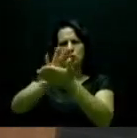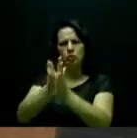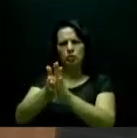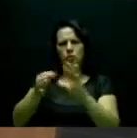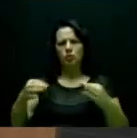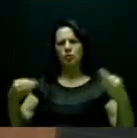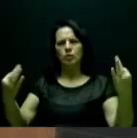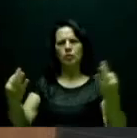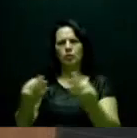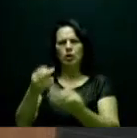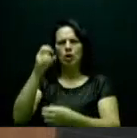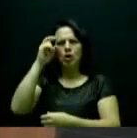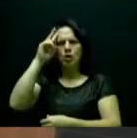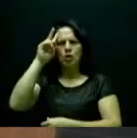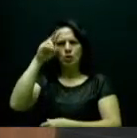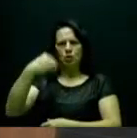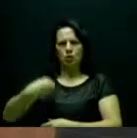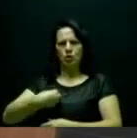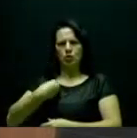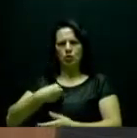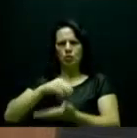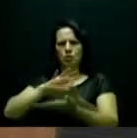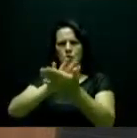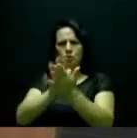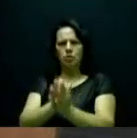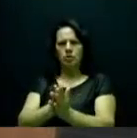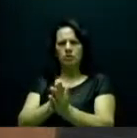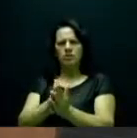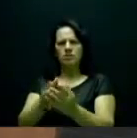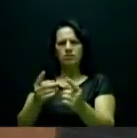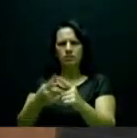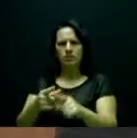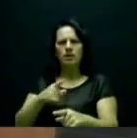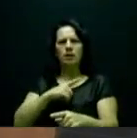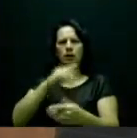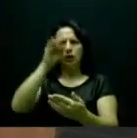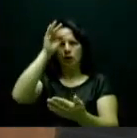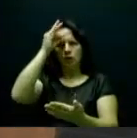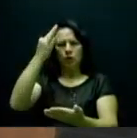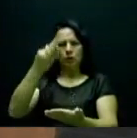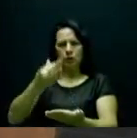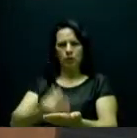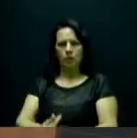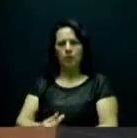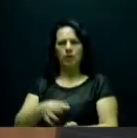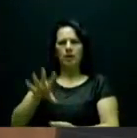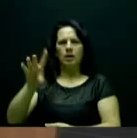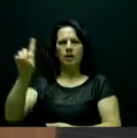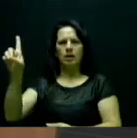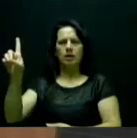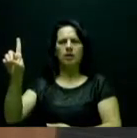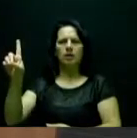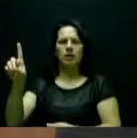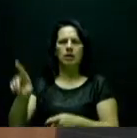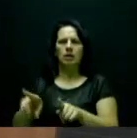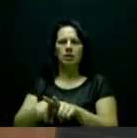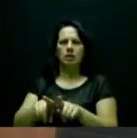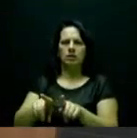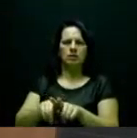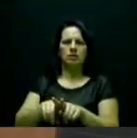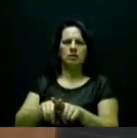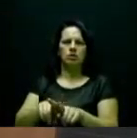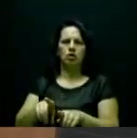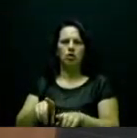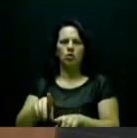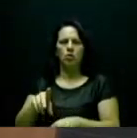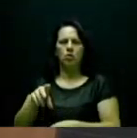tua biografia. É isso que eles apostam. Mas nós temos fé em Deus, fé na vida, não me curvarei um centímetro mediante